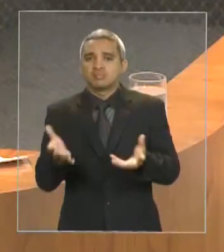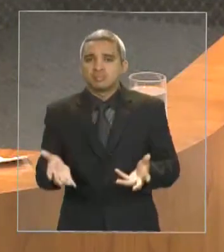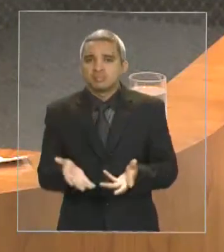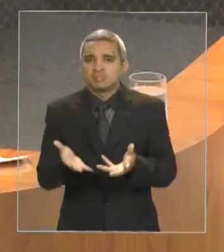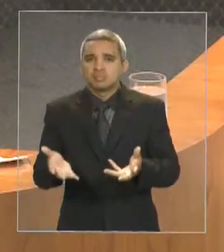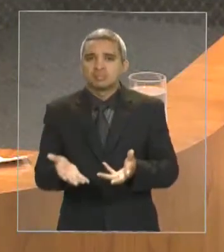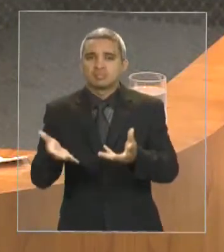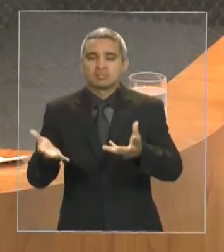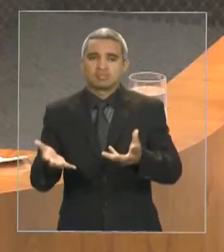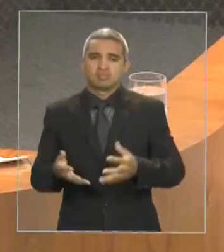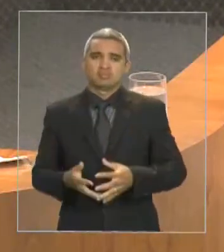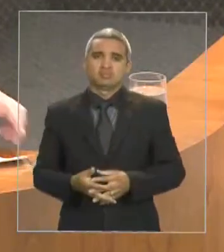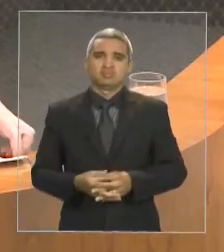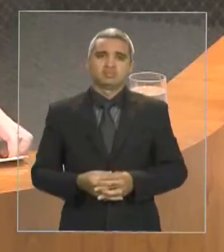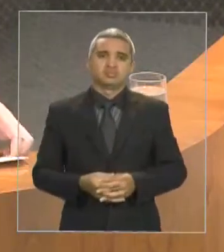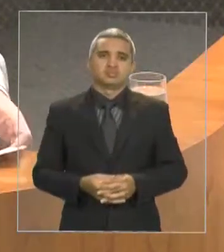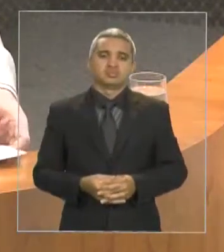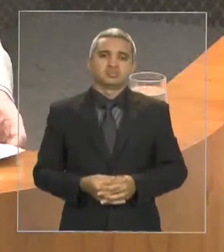não é